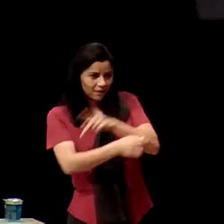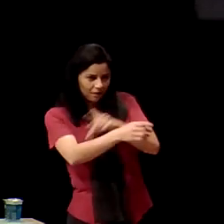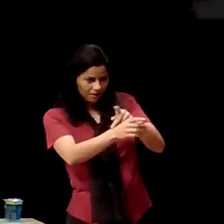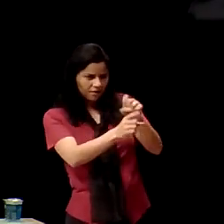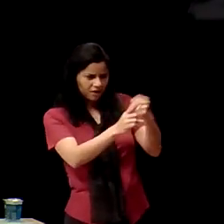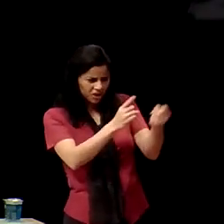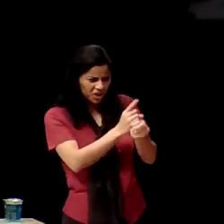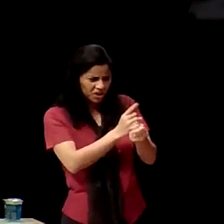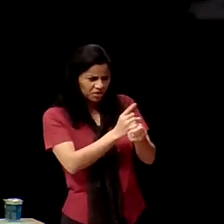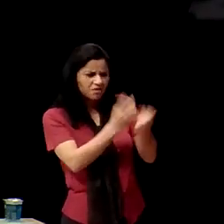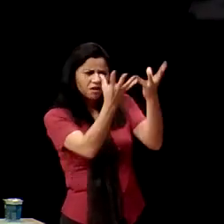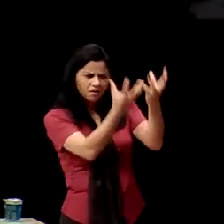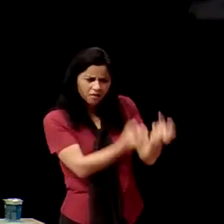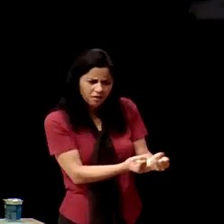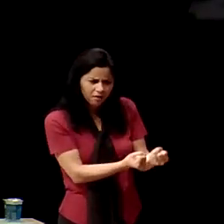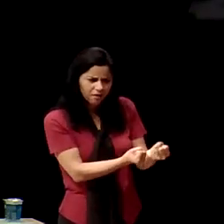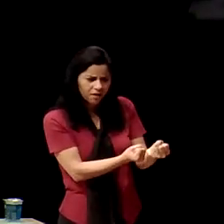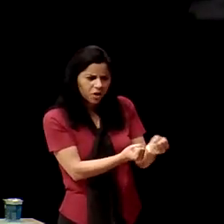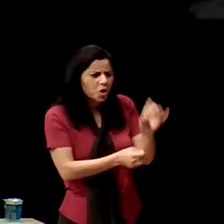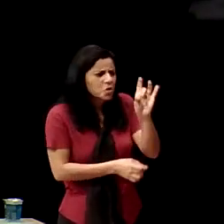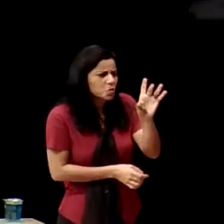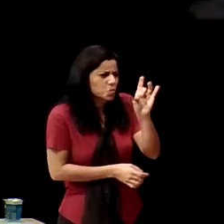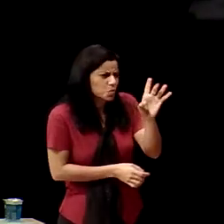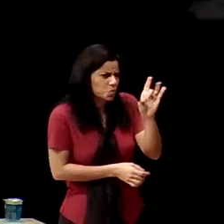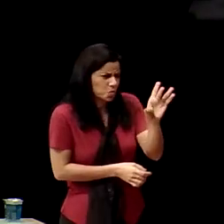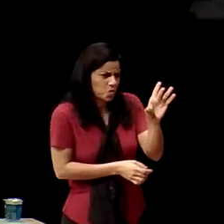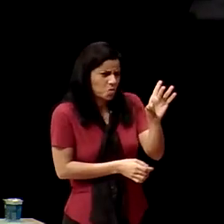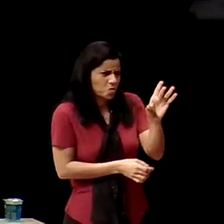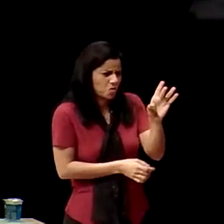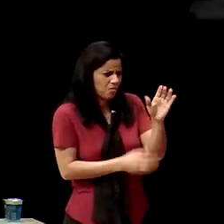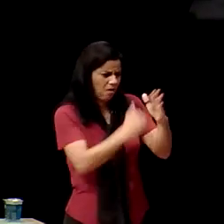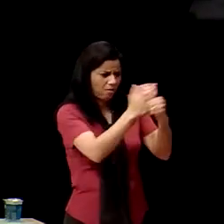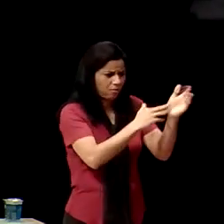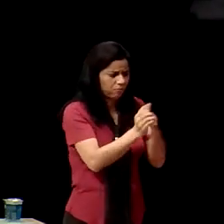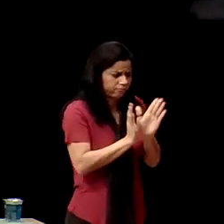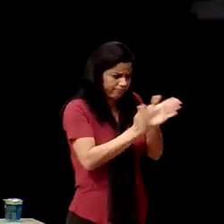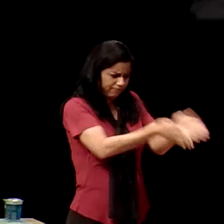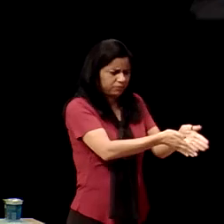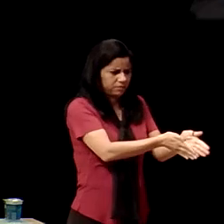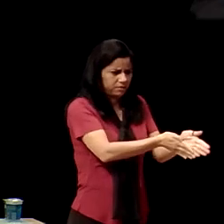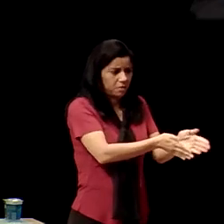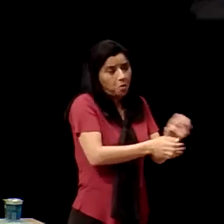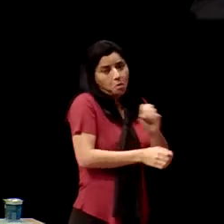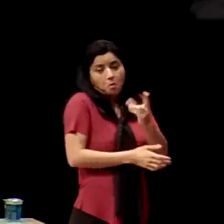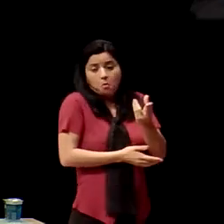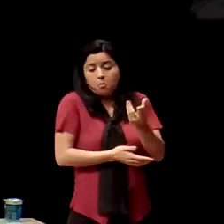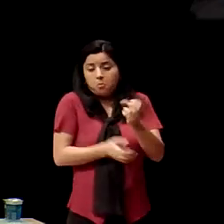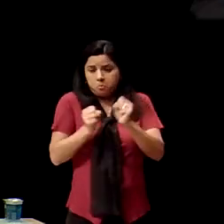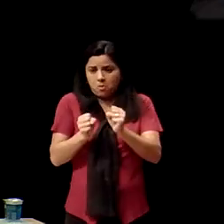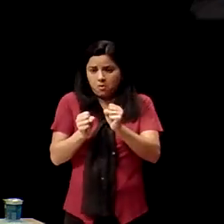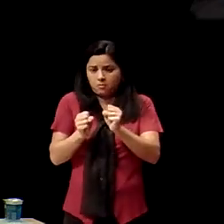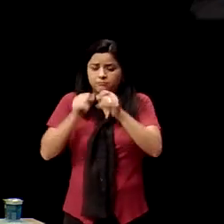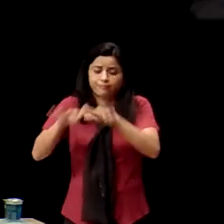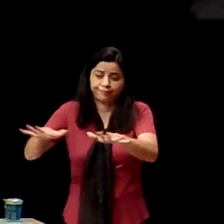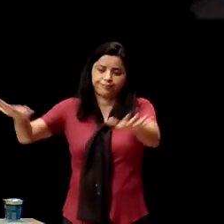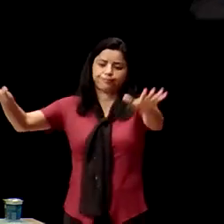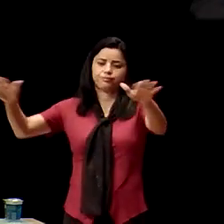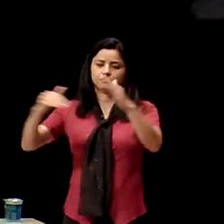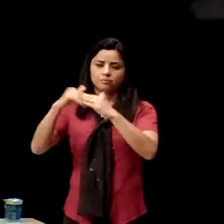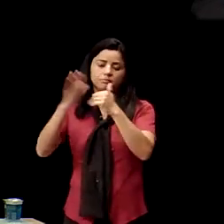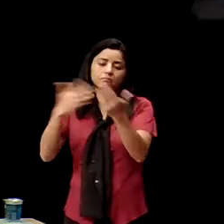social ela deve ser considerada apenas para satisfazer uma profissão específica ou pode ser usada para muitas